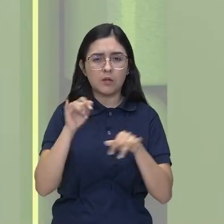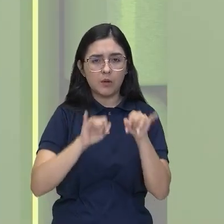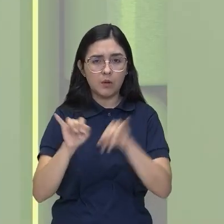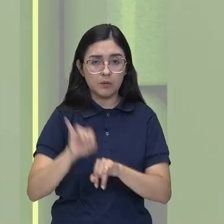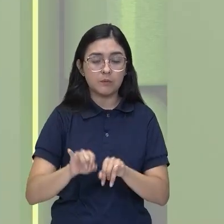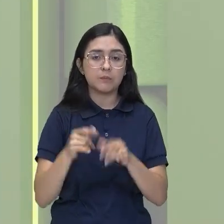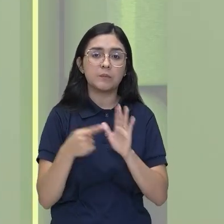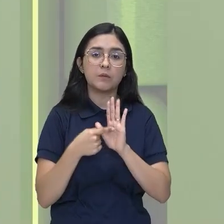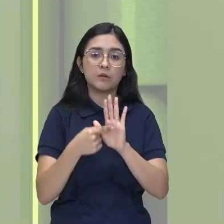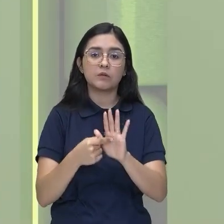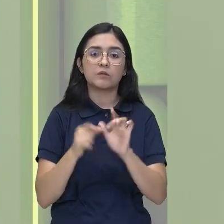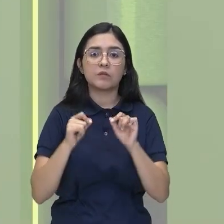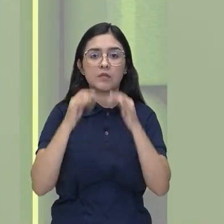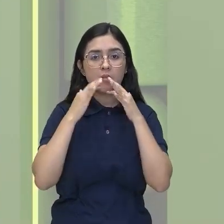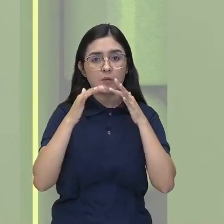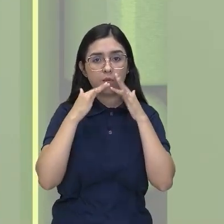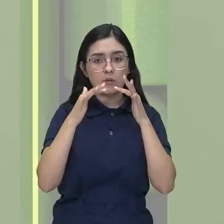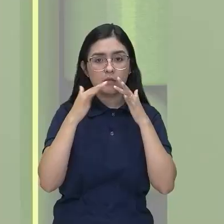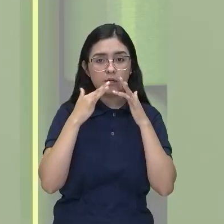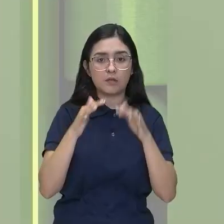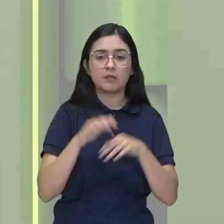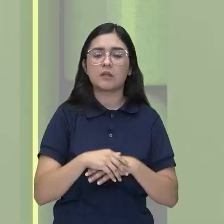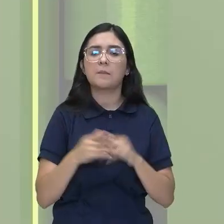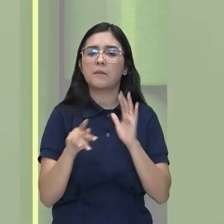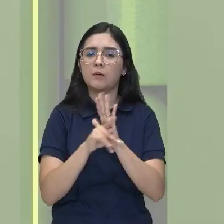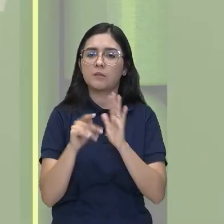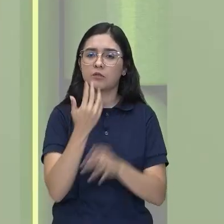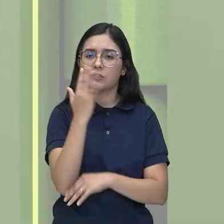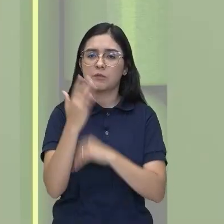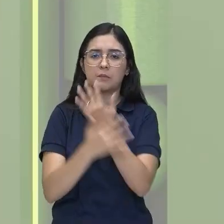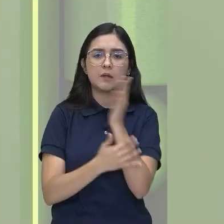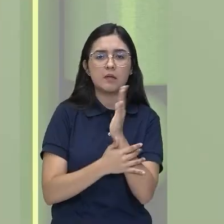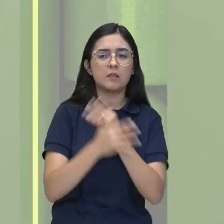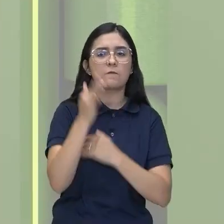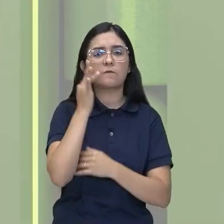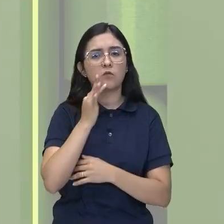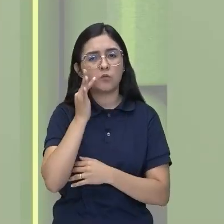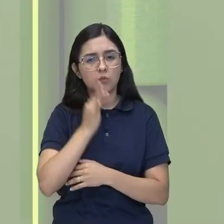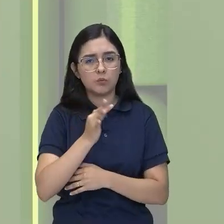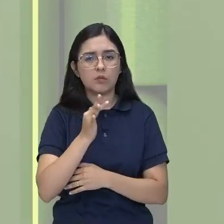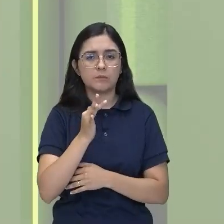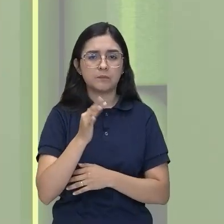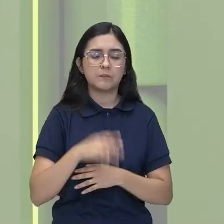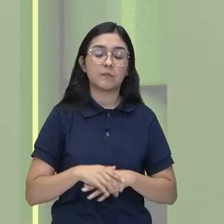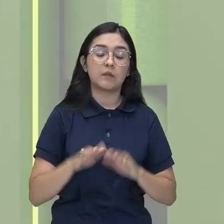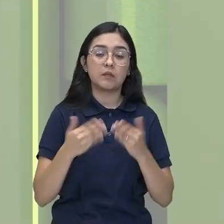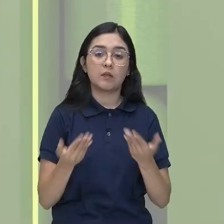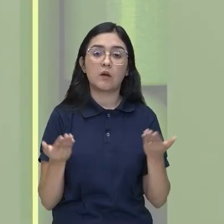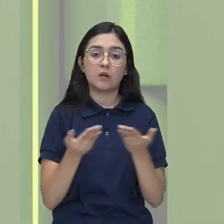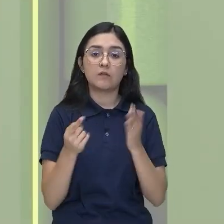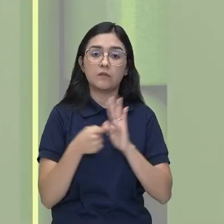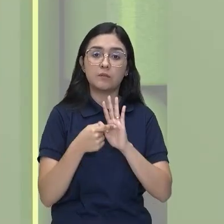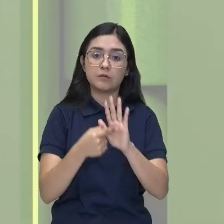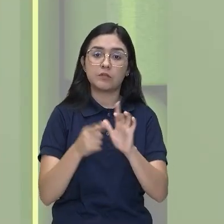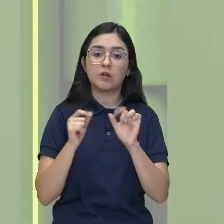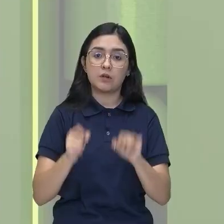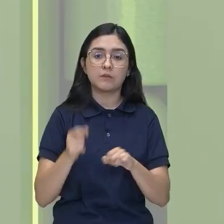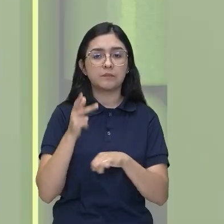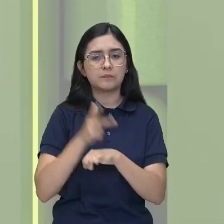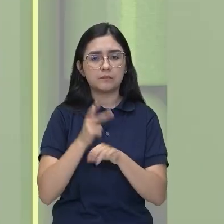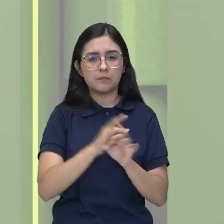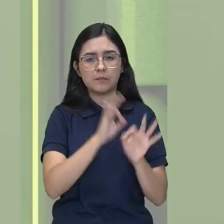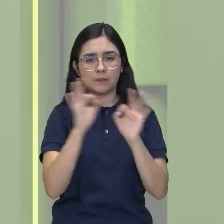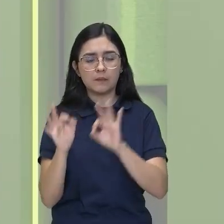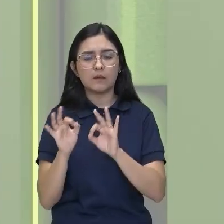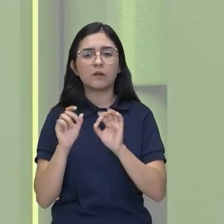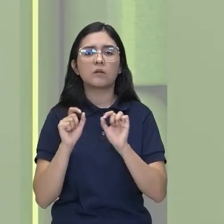os indicadores naturais, que vêm de plantas, de frutas. E aí eu trago para vocês uma animação, e essa